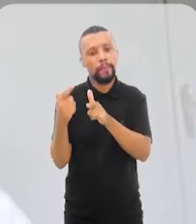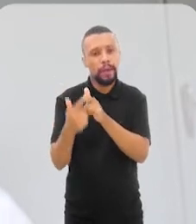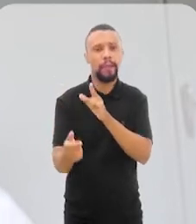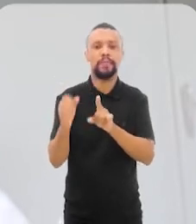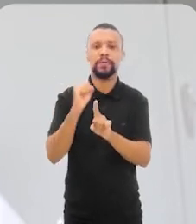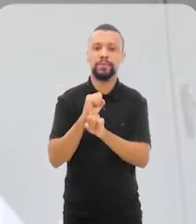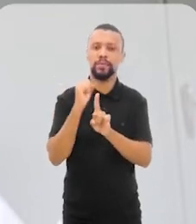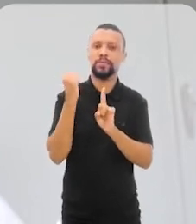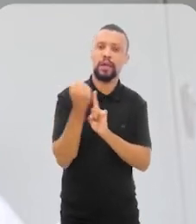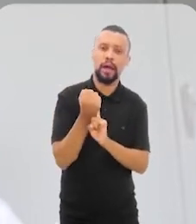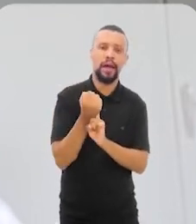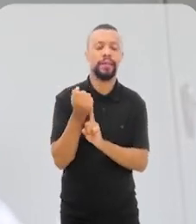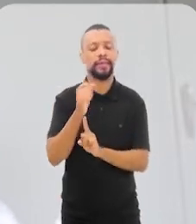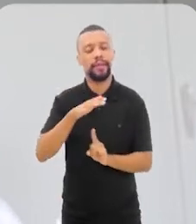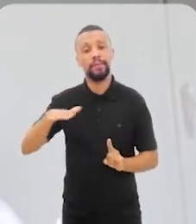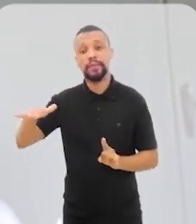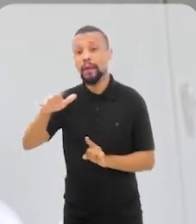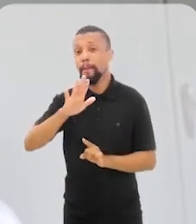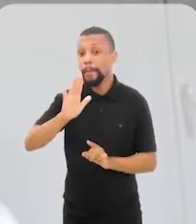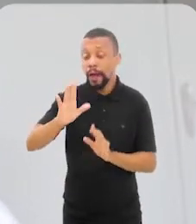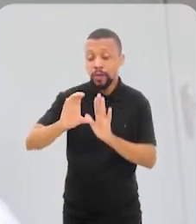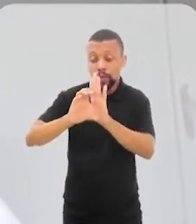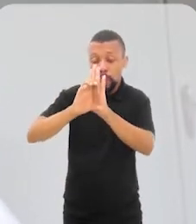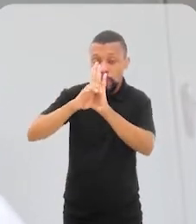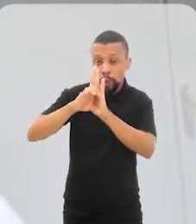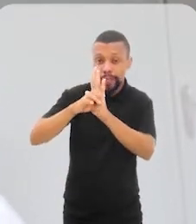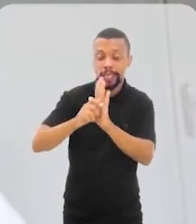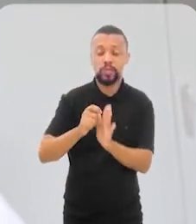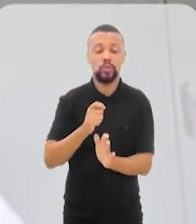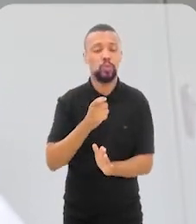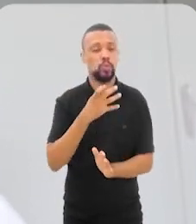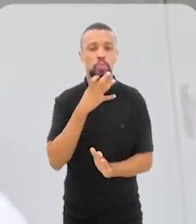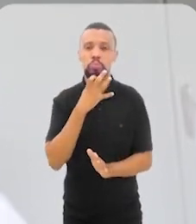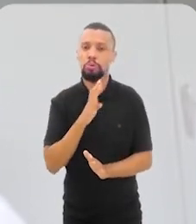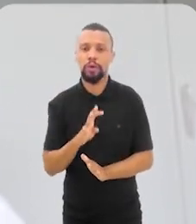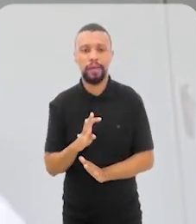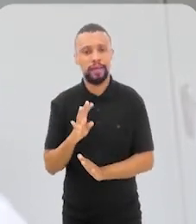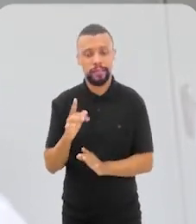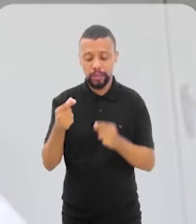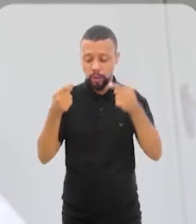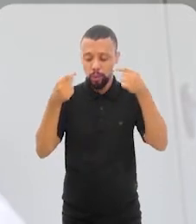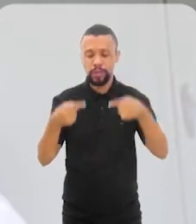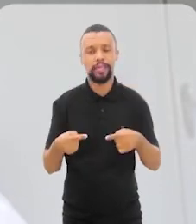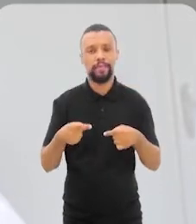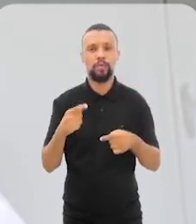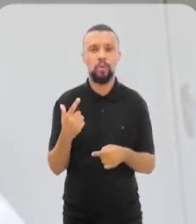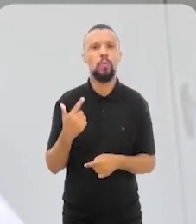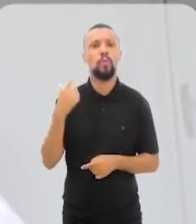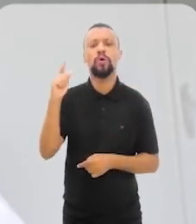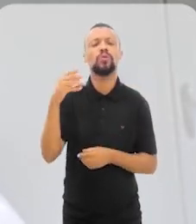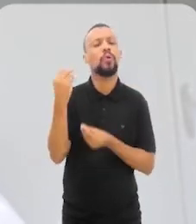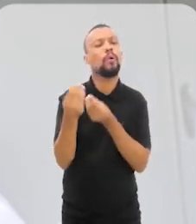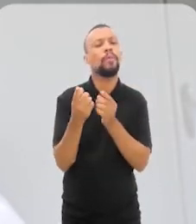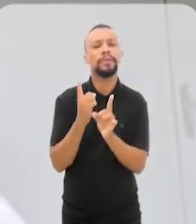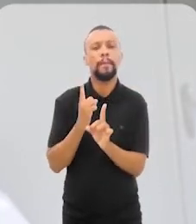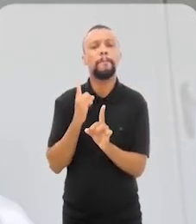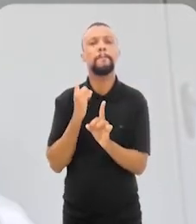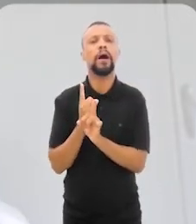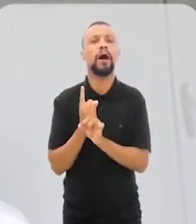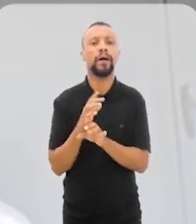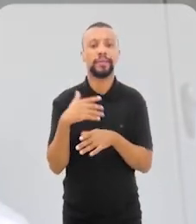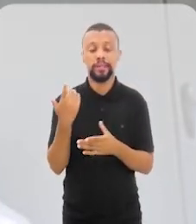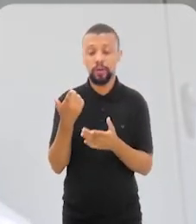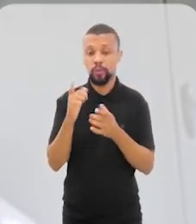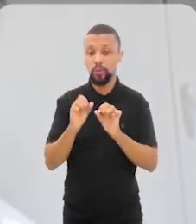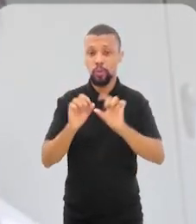ambientais e que não conhecem esse conceito, não se reconhecem. Esse é um outro grande desafio, como achar isso, né? Então,